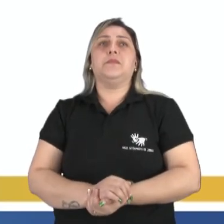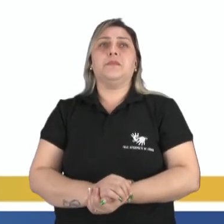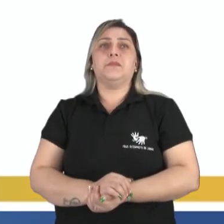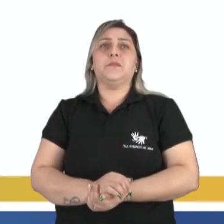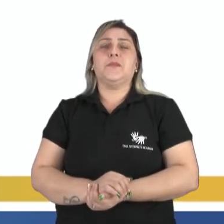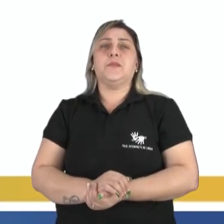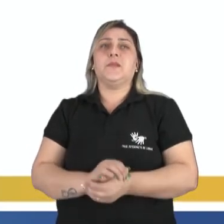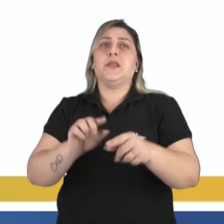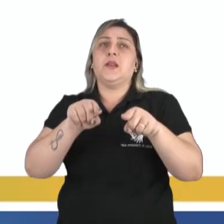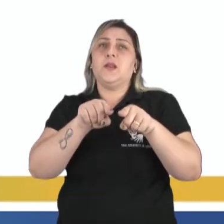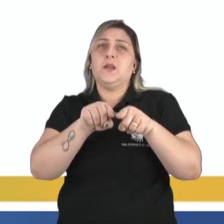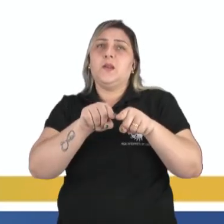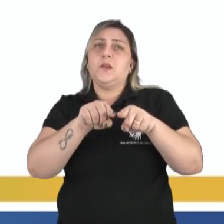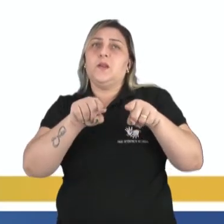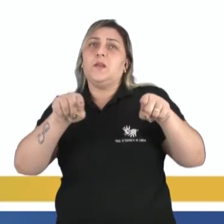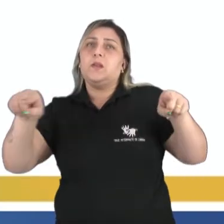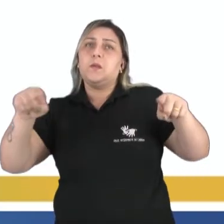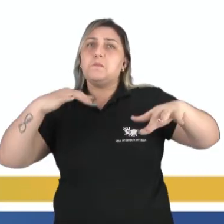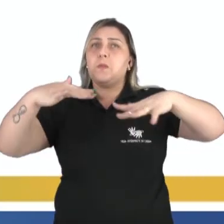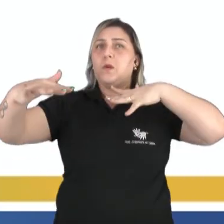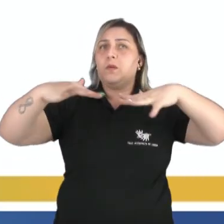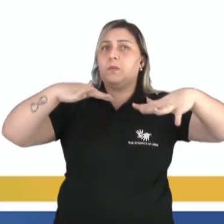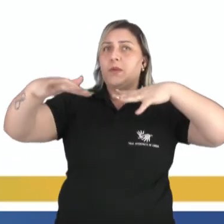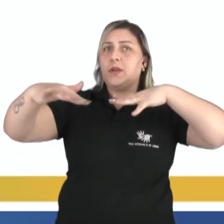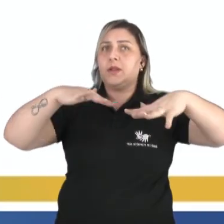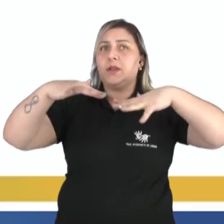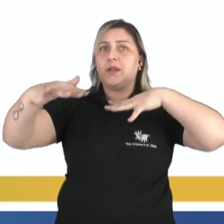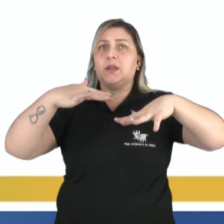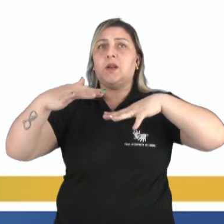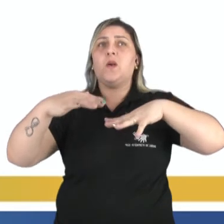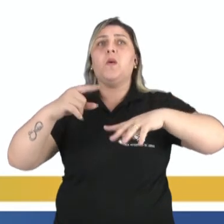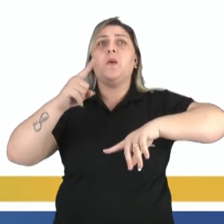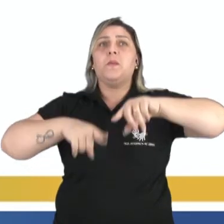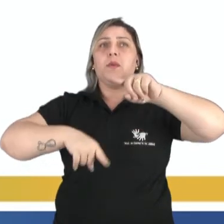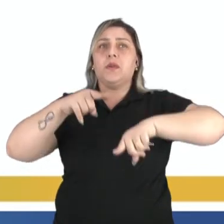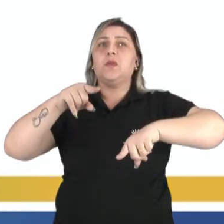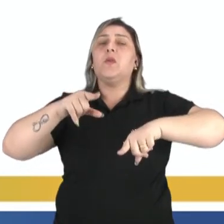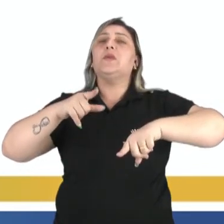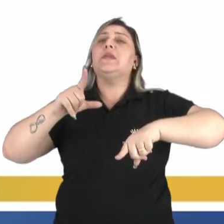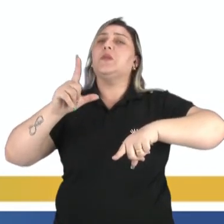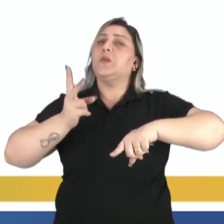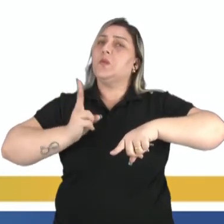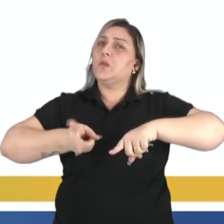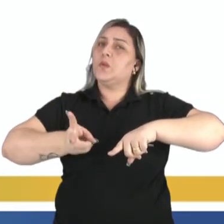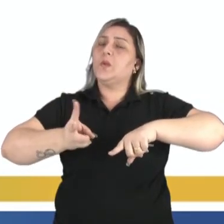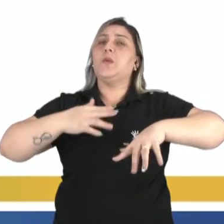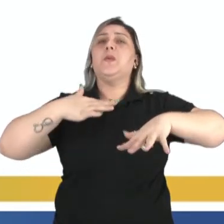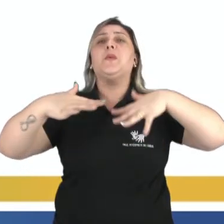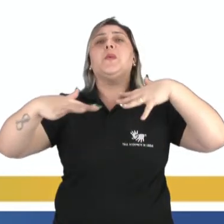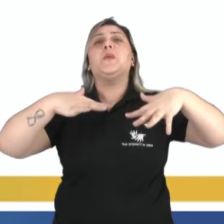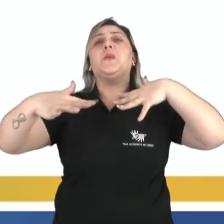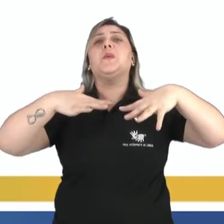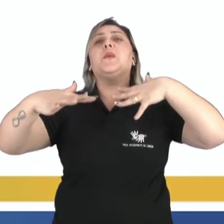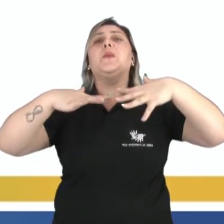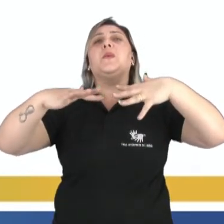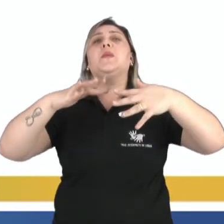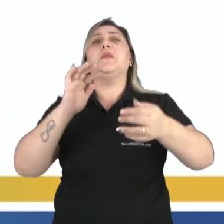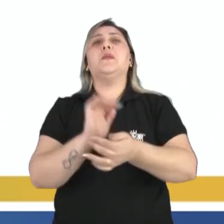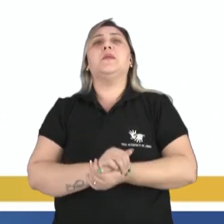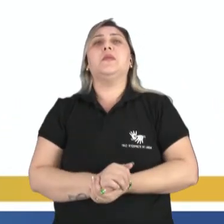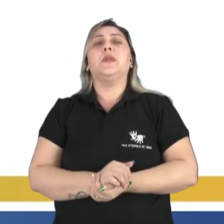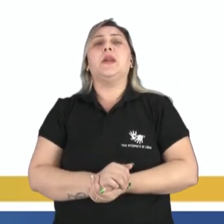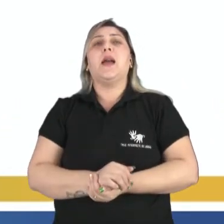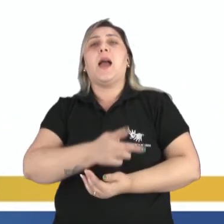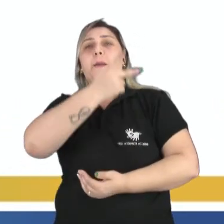Horizontal no sentido do movimento, pois devido à inércia, o objeto mantém-se em movimento. Aqui é aquele tipo de questão que o